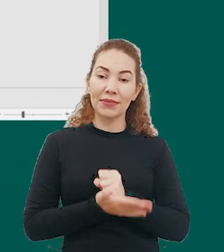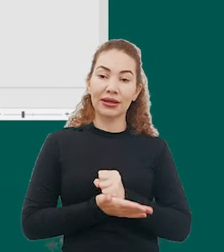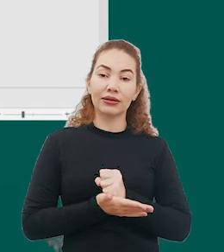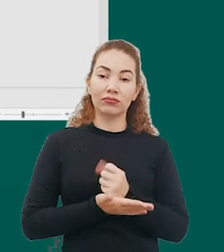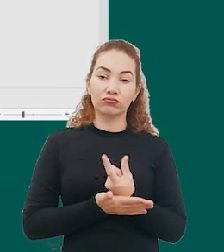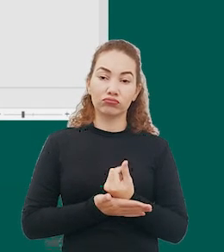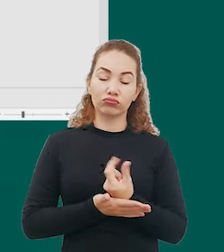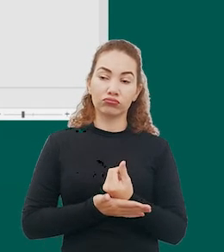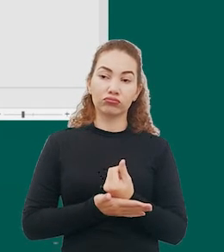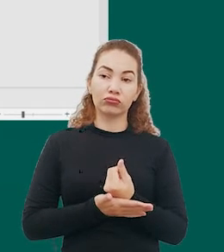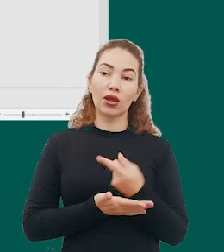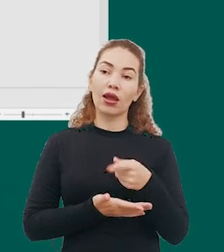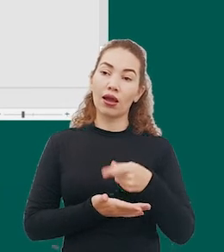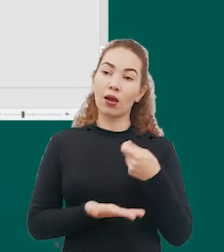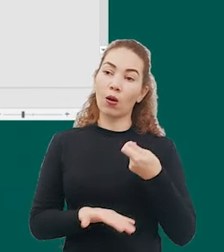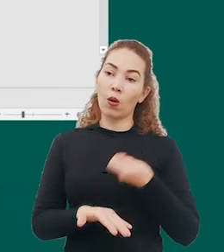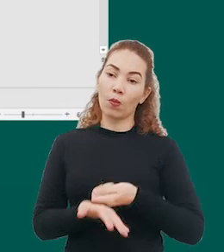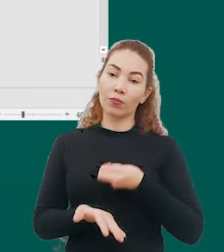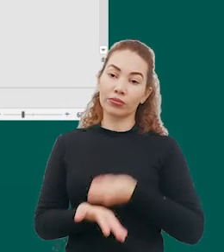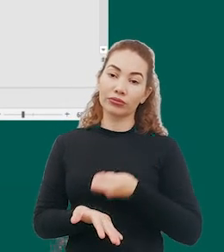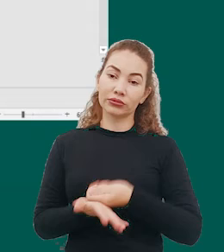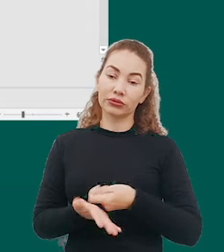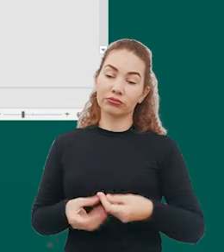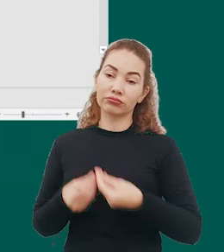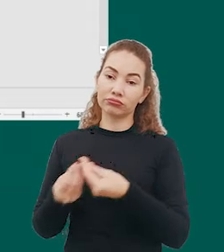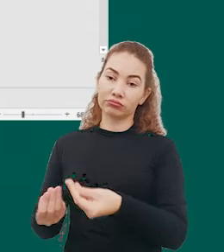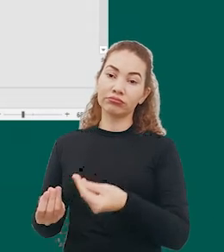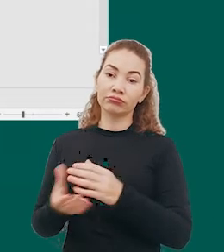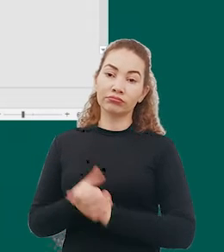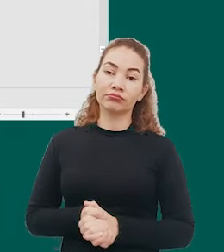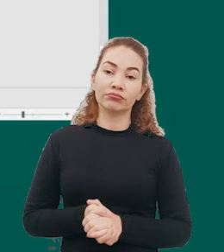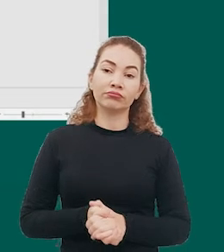valor, eu estou obrigada à entrega da declaração, certo?